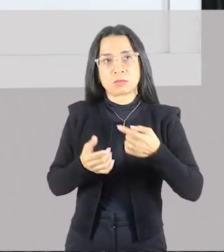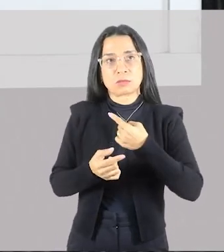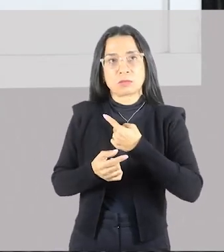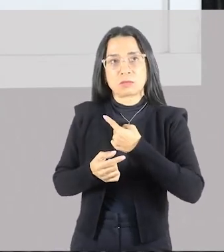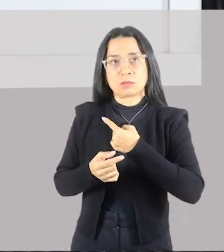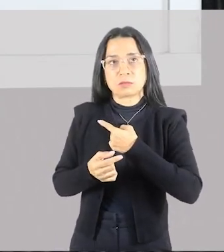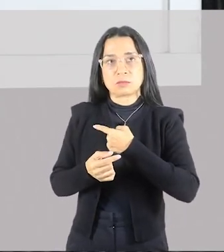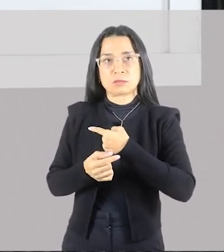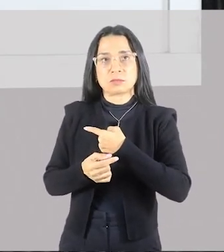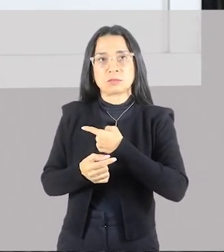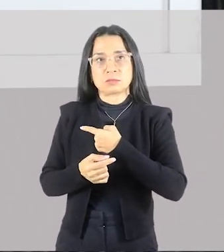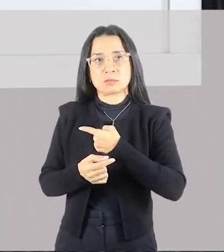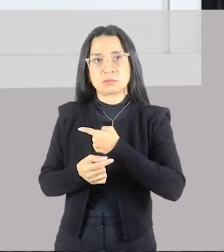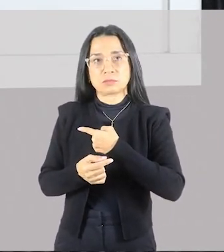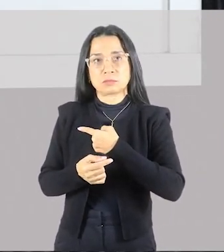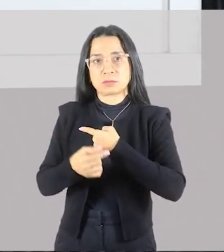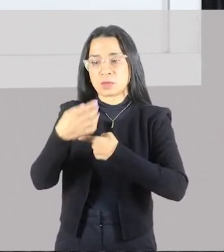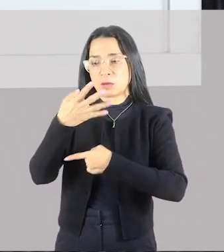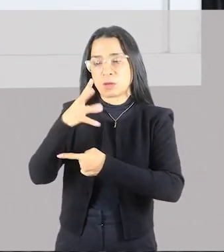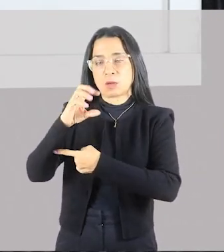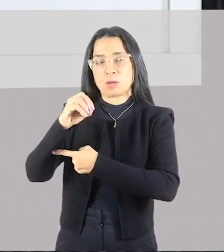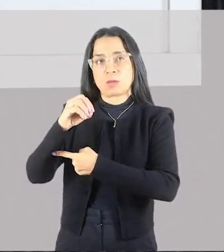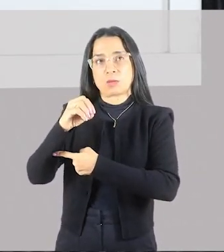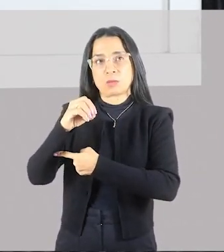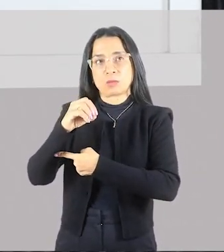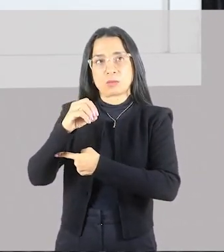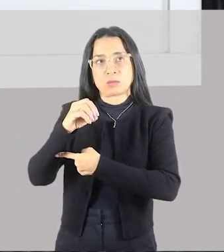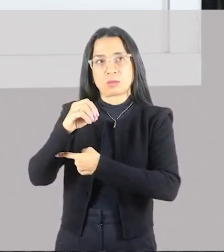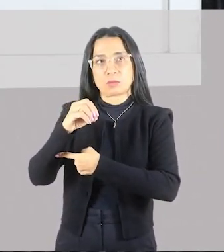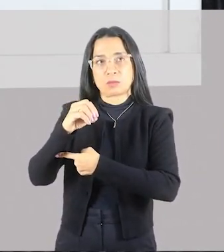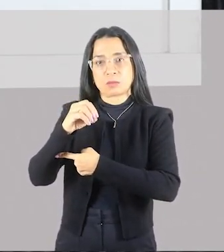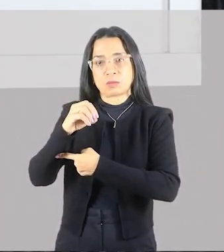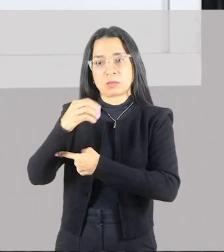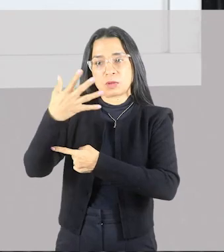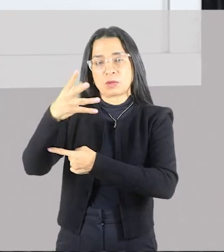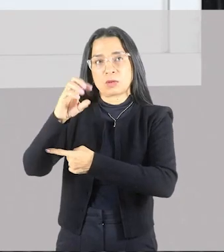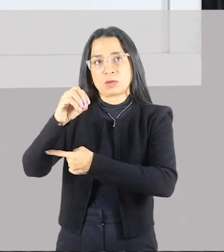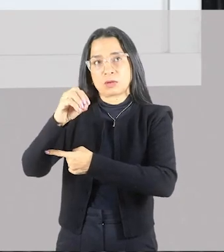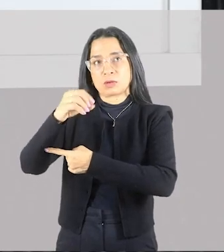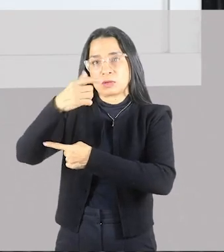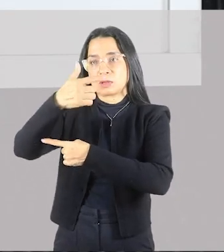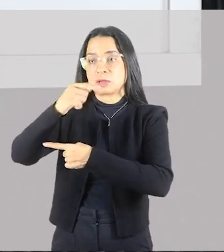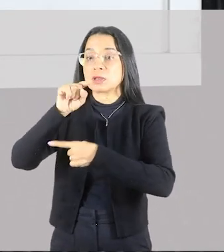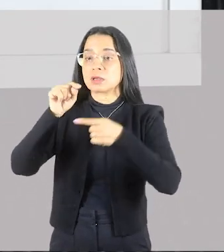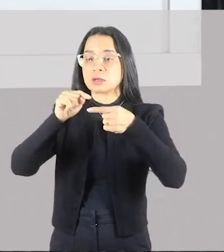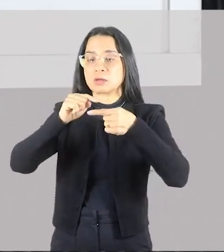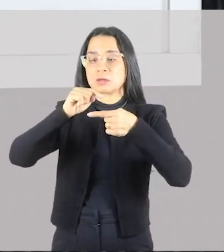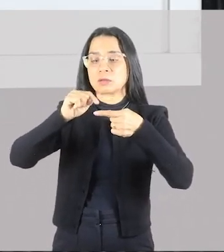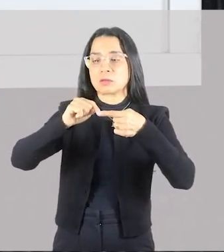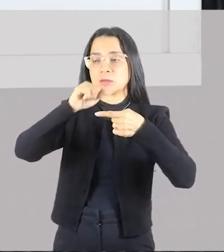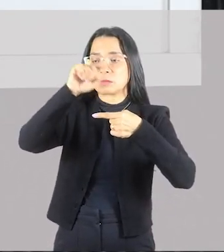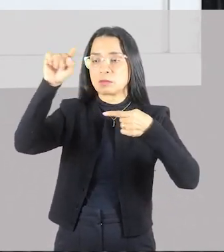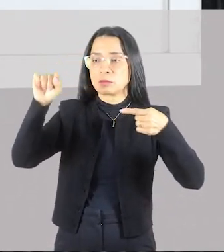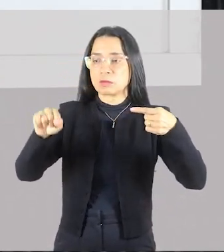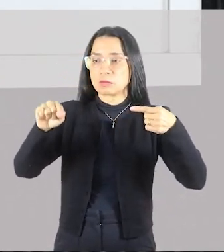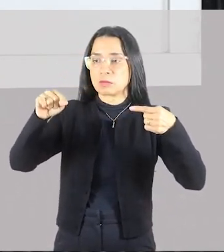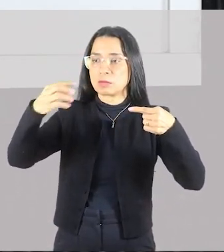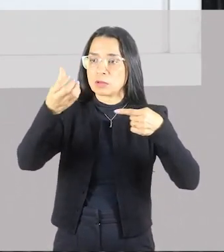para cá, ó, como aqui é 40, né? Esse lado aqui é 40, daqui para cá é 20, né? Para dar a altura